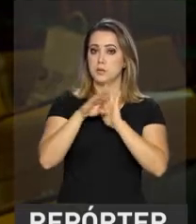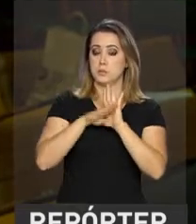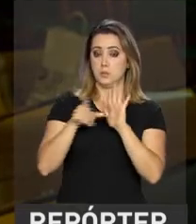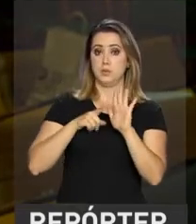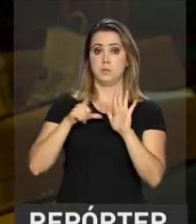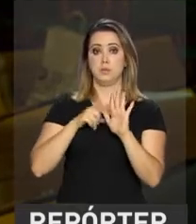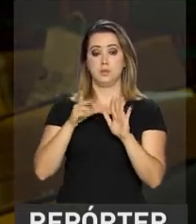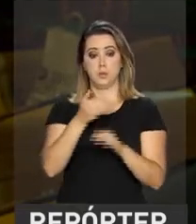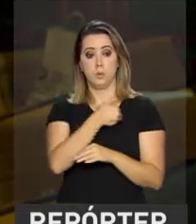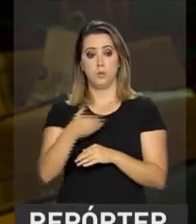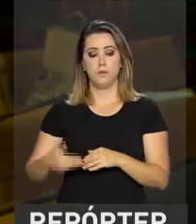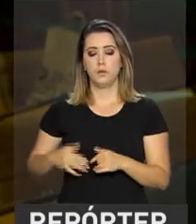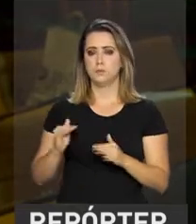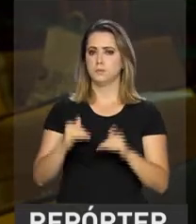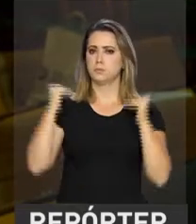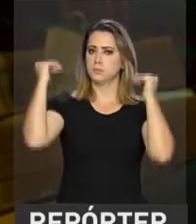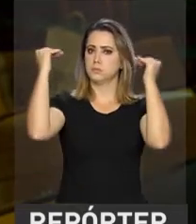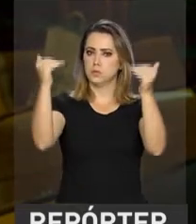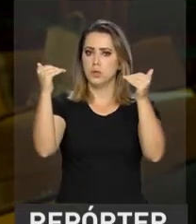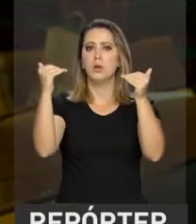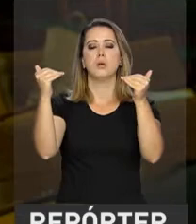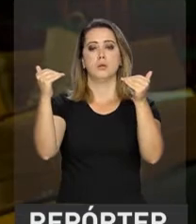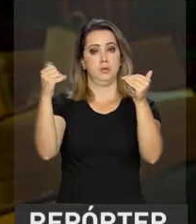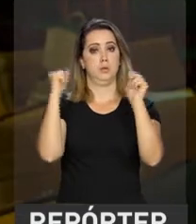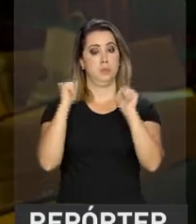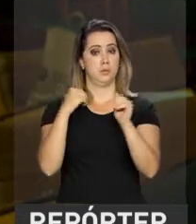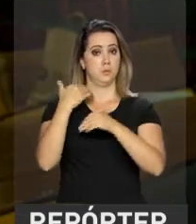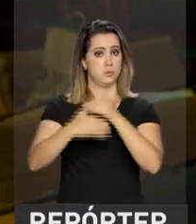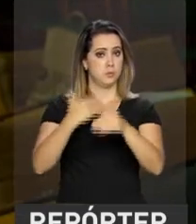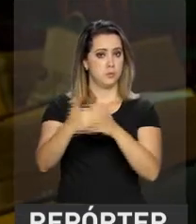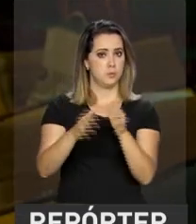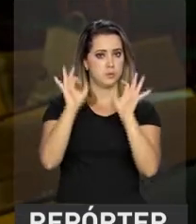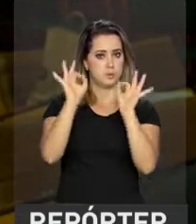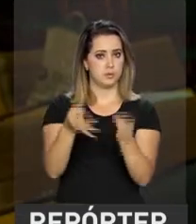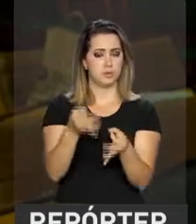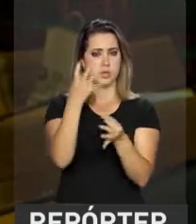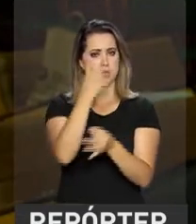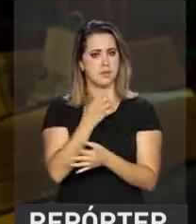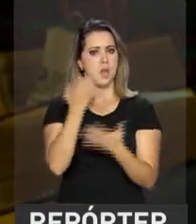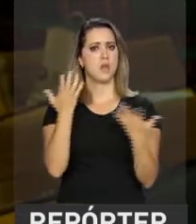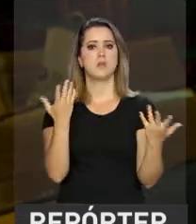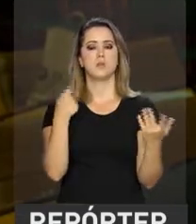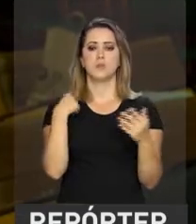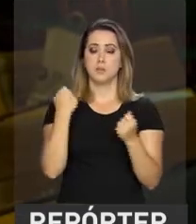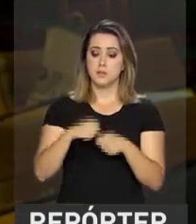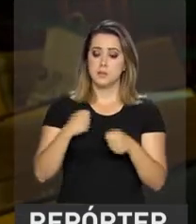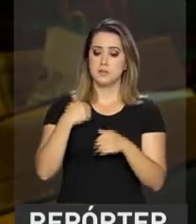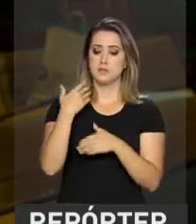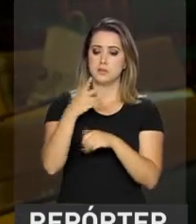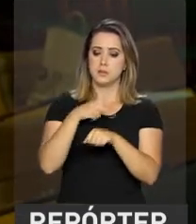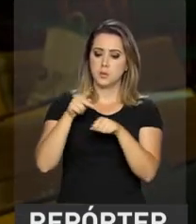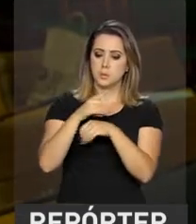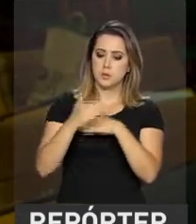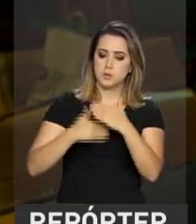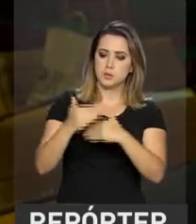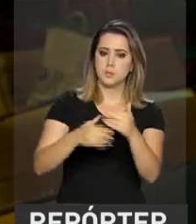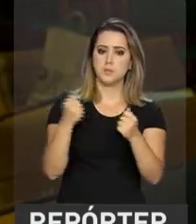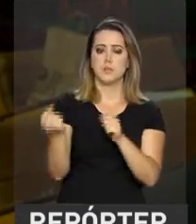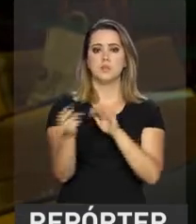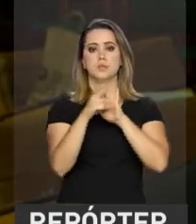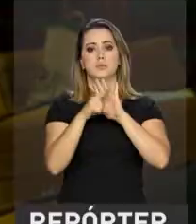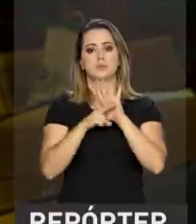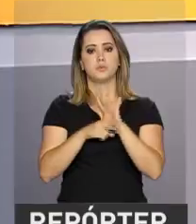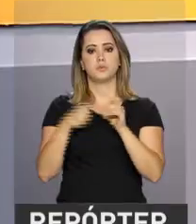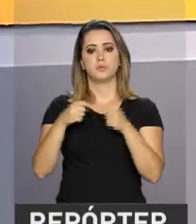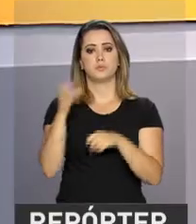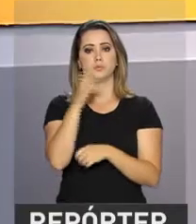nível para que nós possamos fazer um processo com celeridade. Precisamos desenvolver o país, precisamos de reformas e essas reformas têm